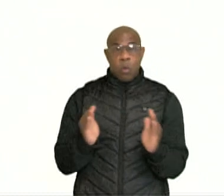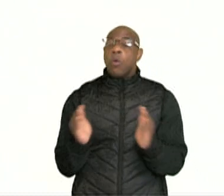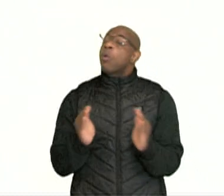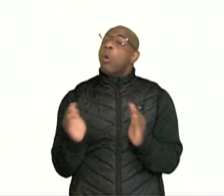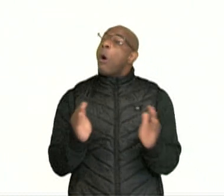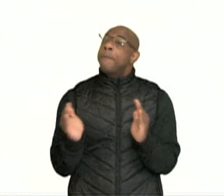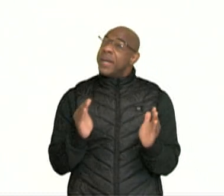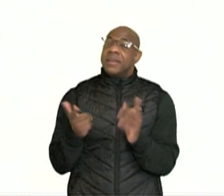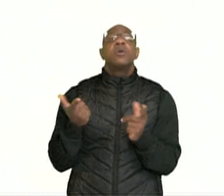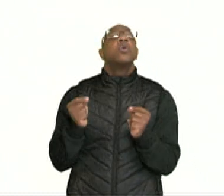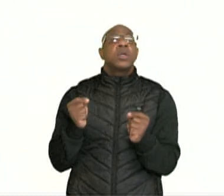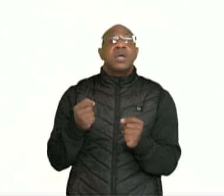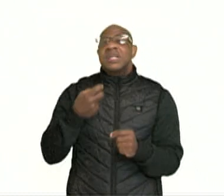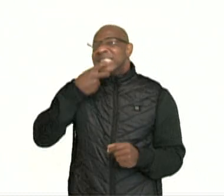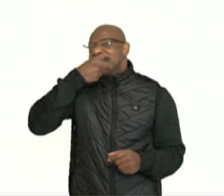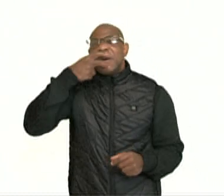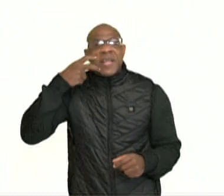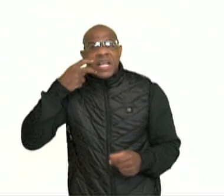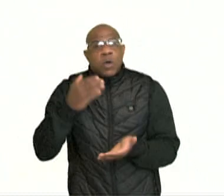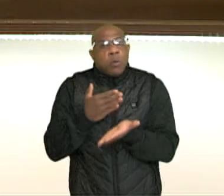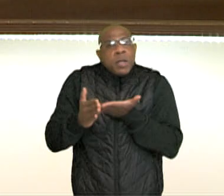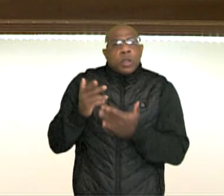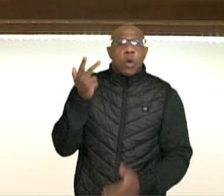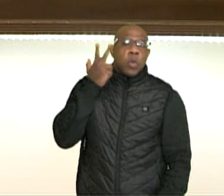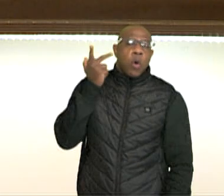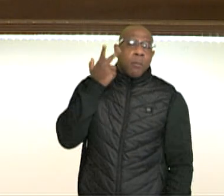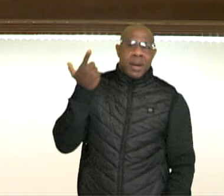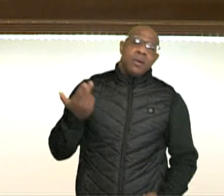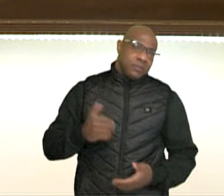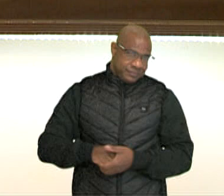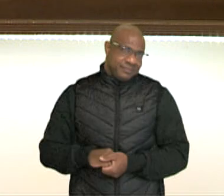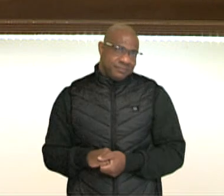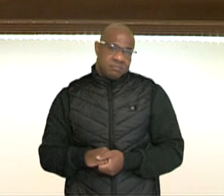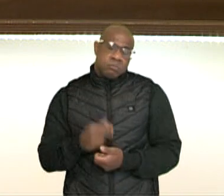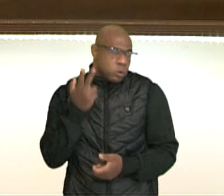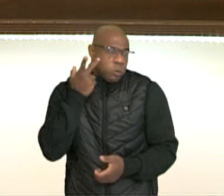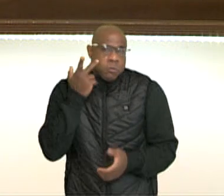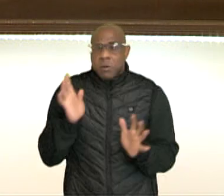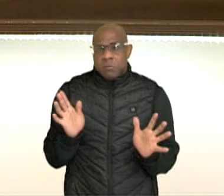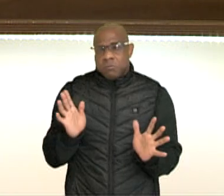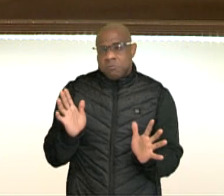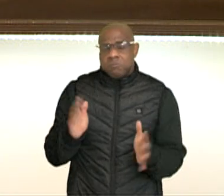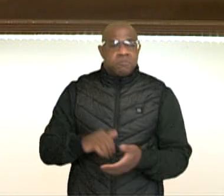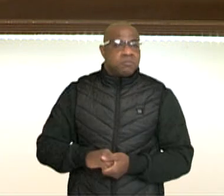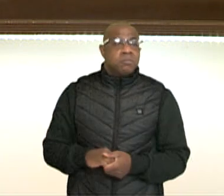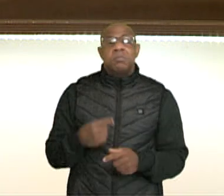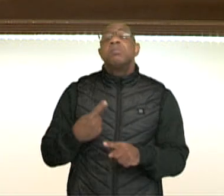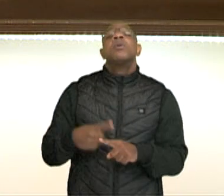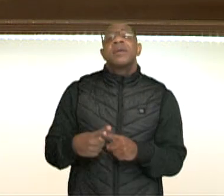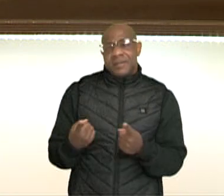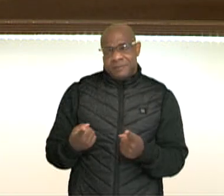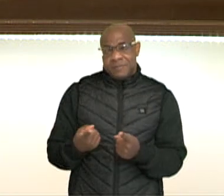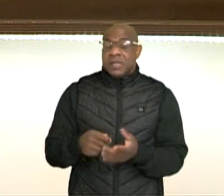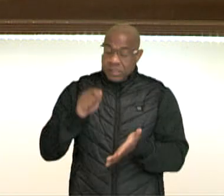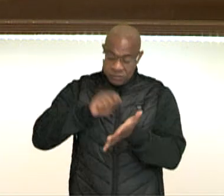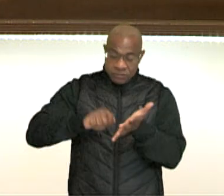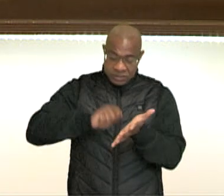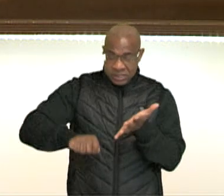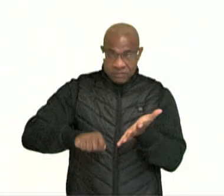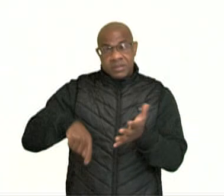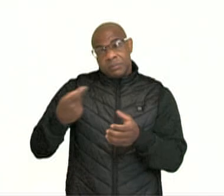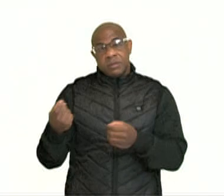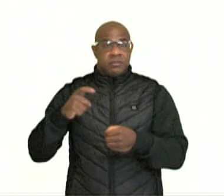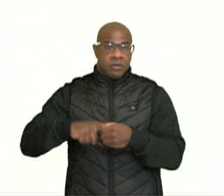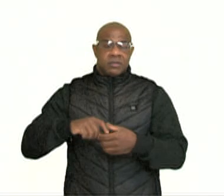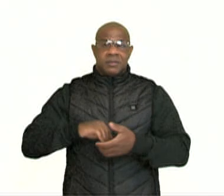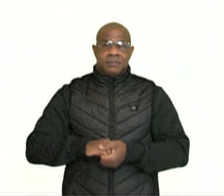mais comuns? O que esse antes indica? Quando que eles passaram a ser mais comuns? Escreva lá no seu caderno e eu já